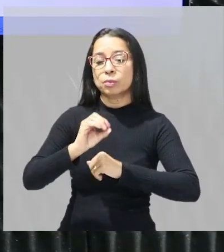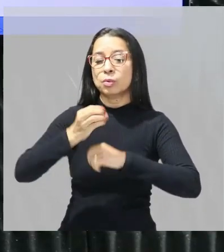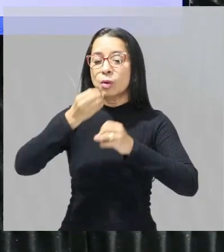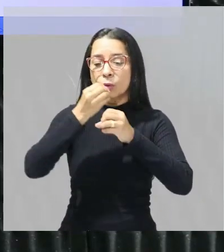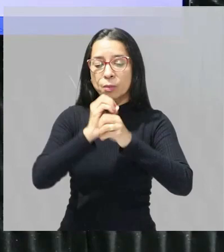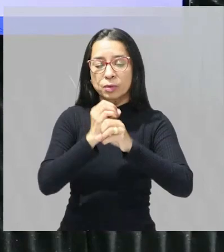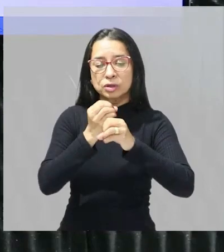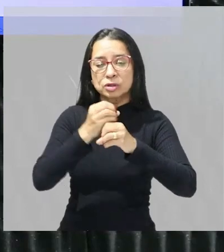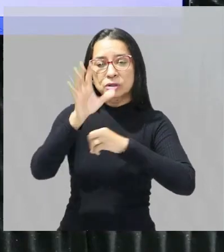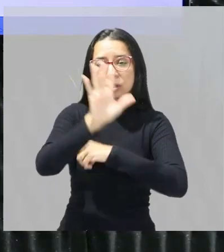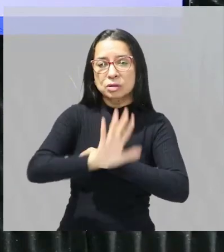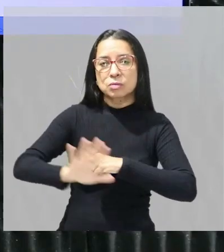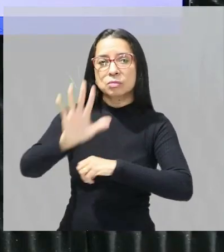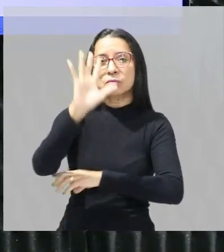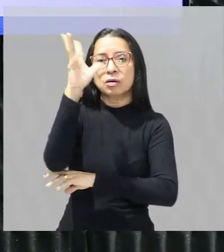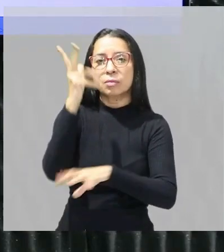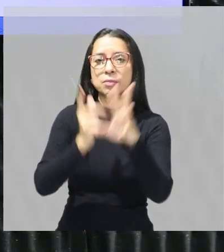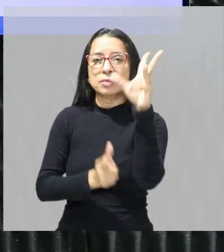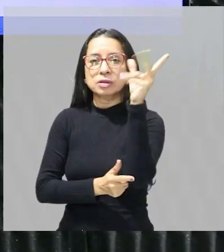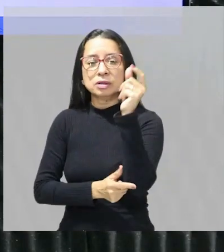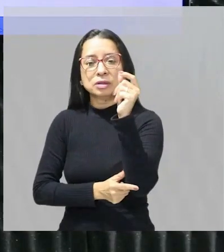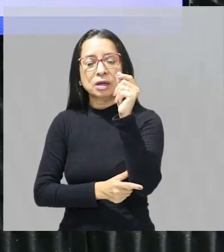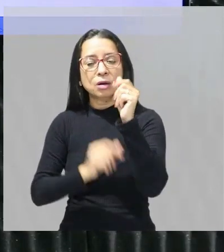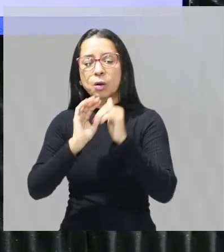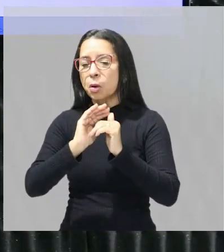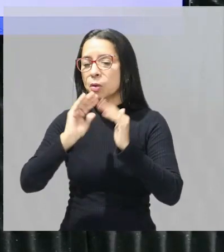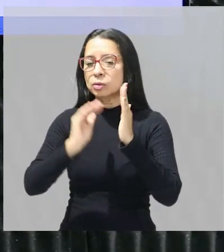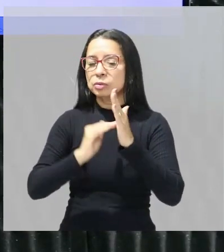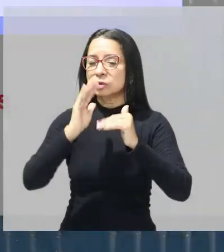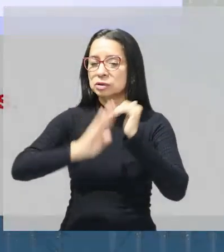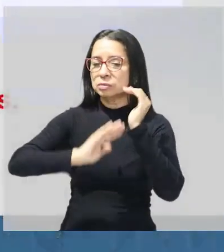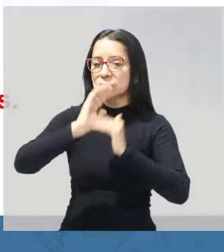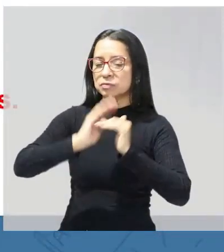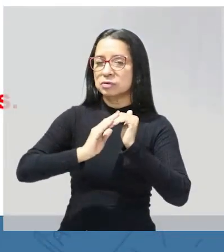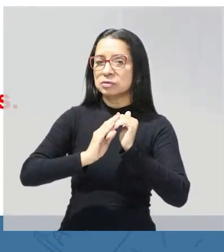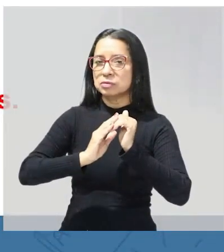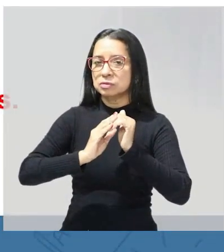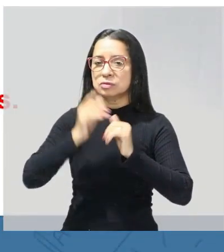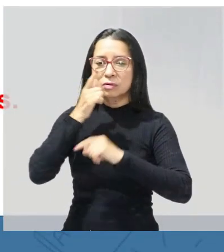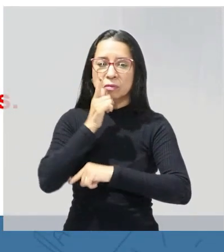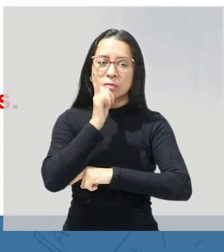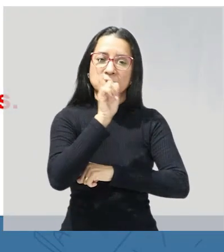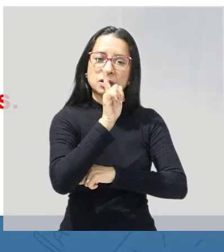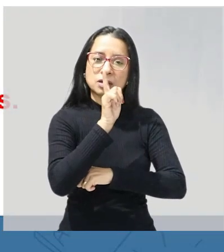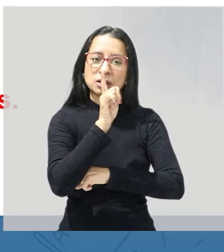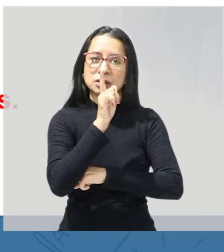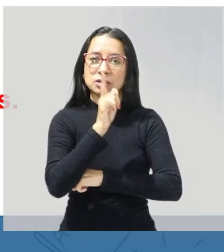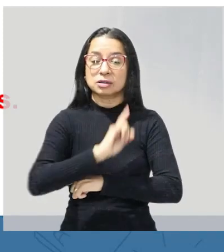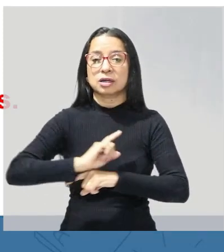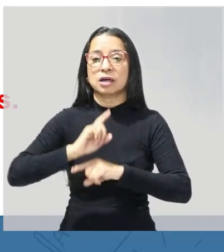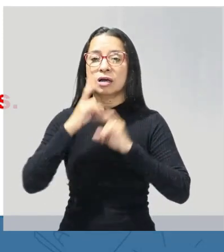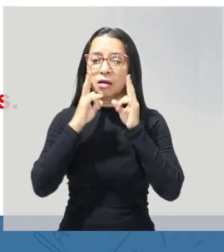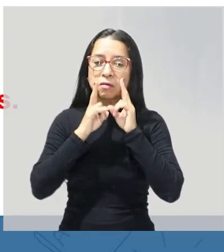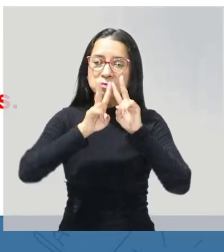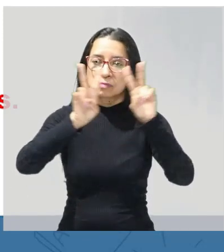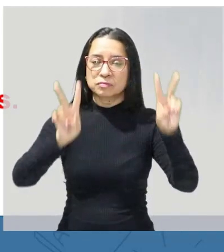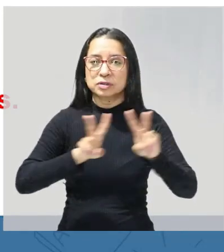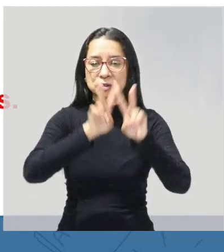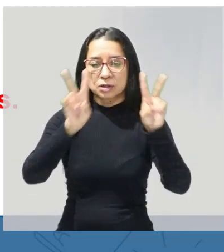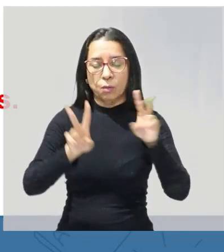se fortalecer e ganhar notoriedade com a evolução da Revolução Verde e o crescimento do agronegócio. Fechou? Então, nosso gabarito